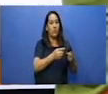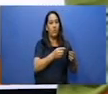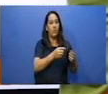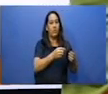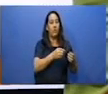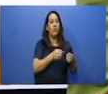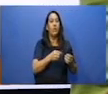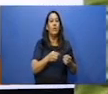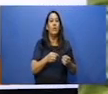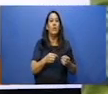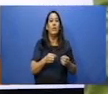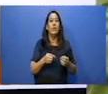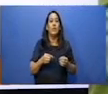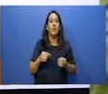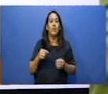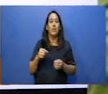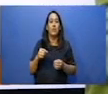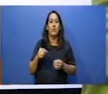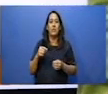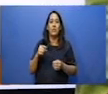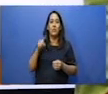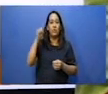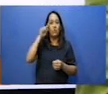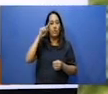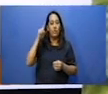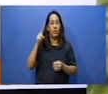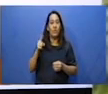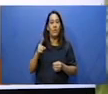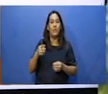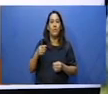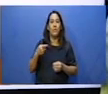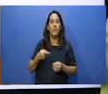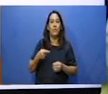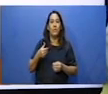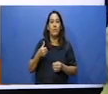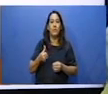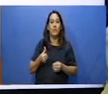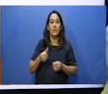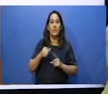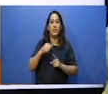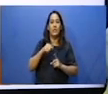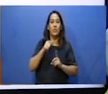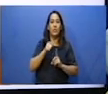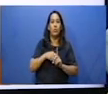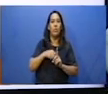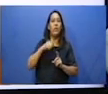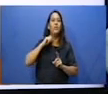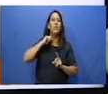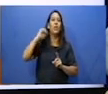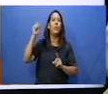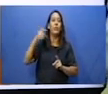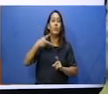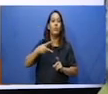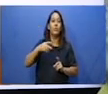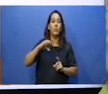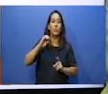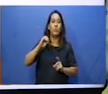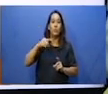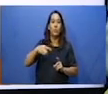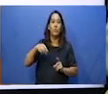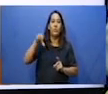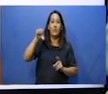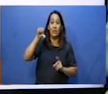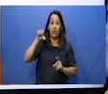Cultura, 16 de abril de 2019, disponível em, e aqui é um endereço de internet,